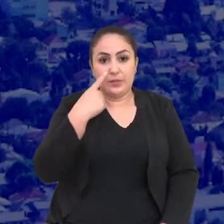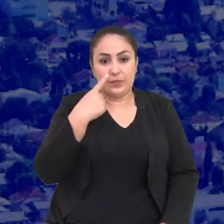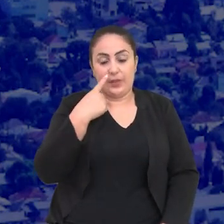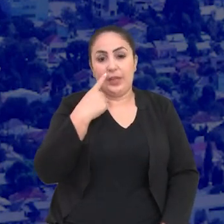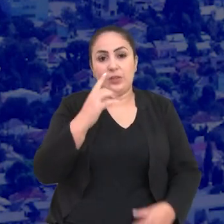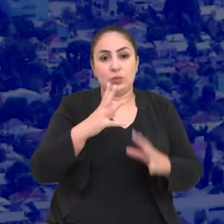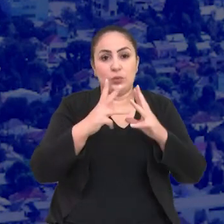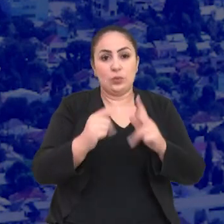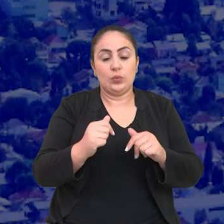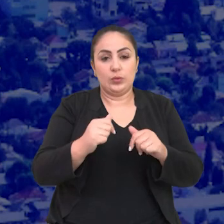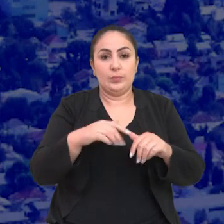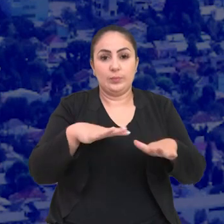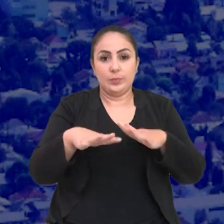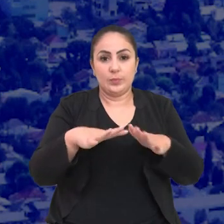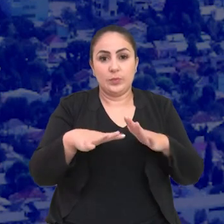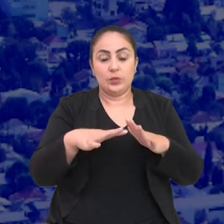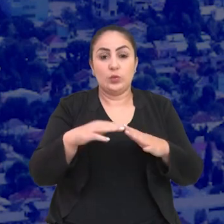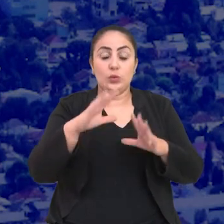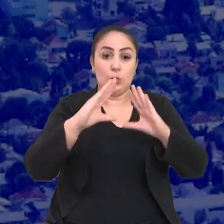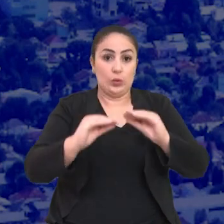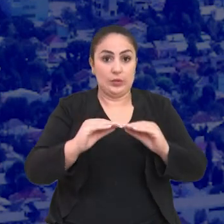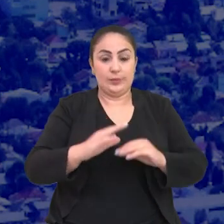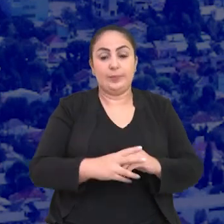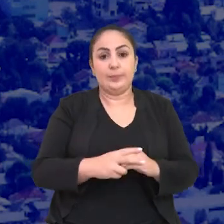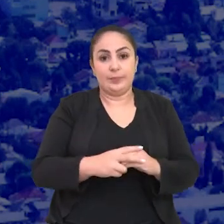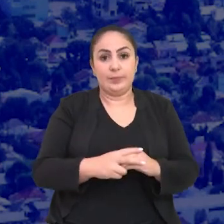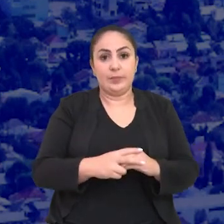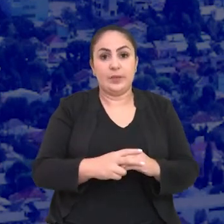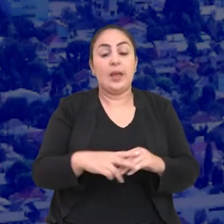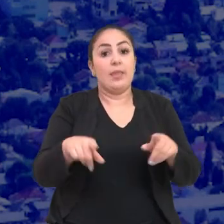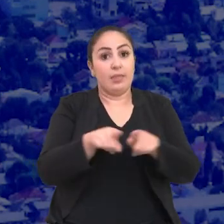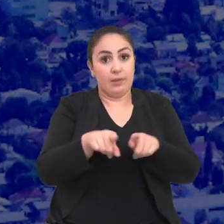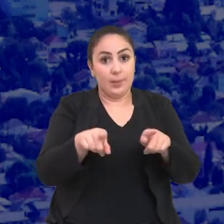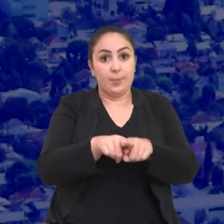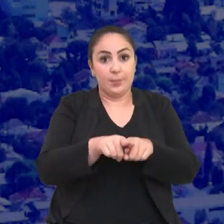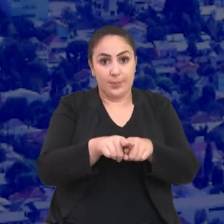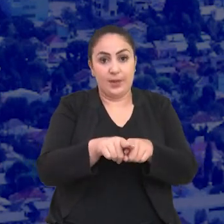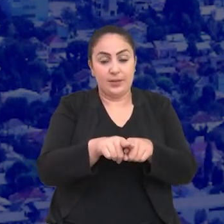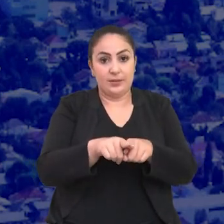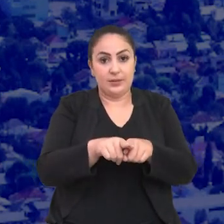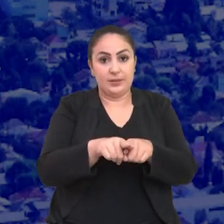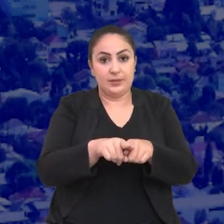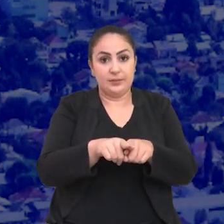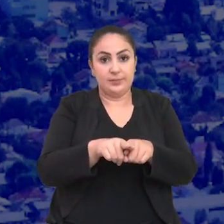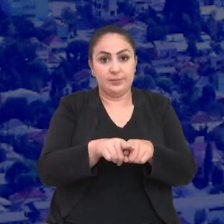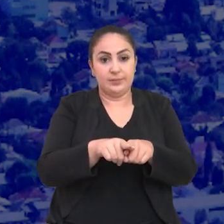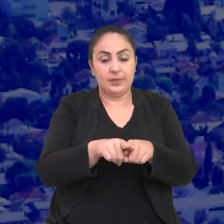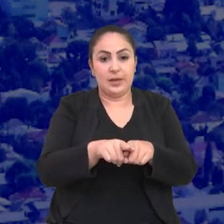terão que restringir a mobilidade noturna. Além disso,